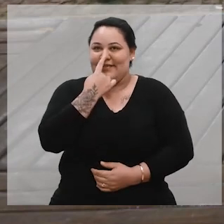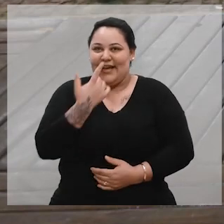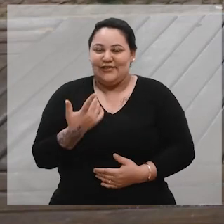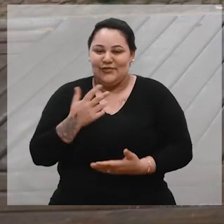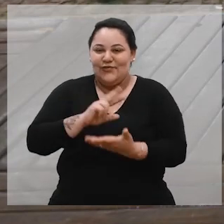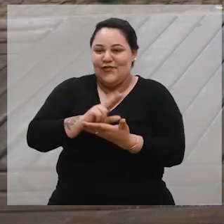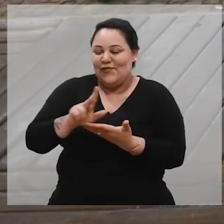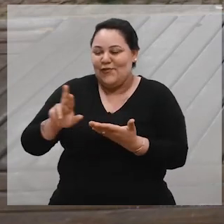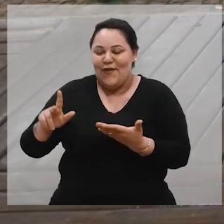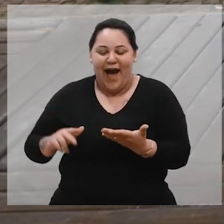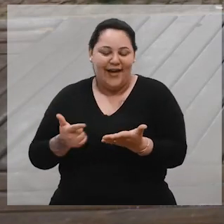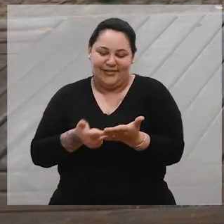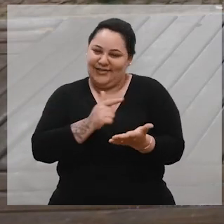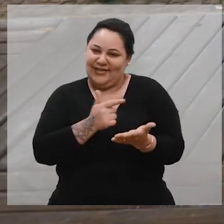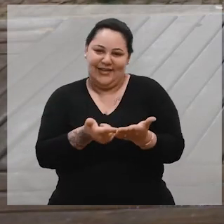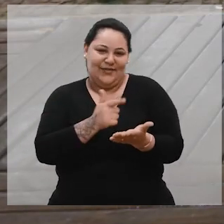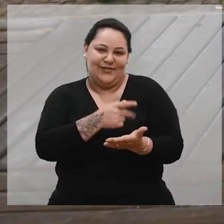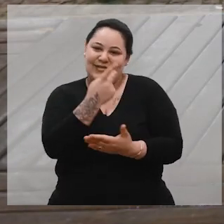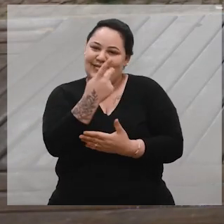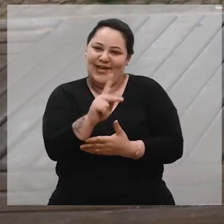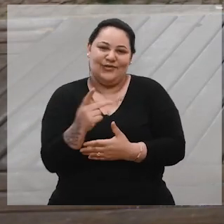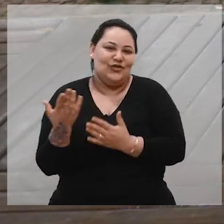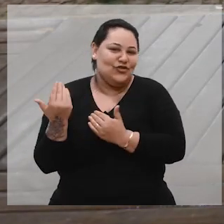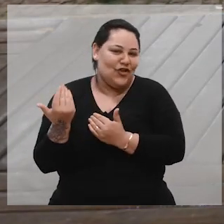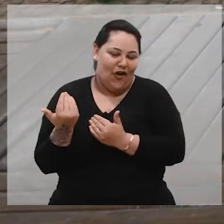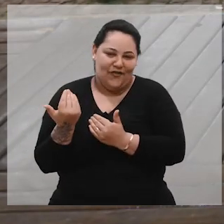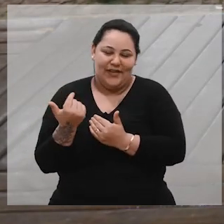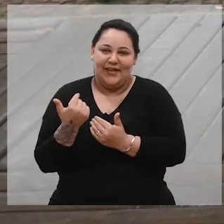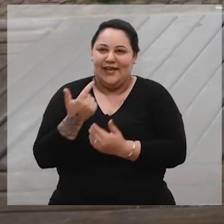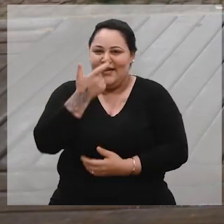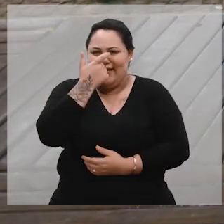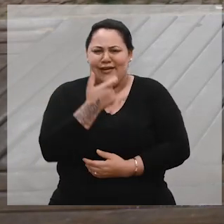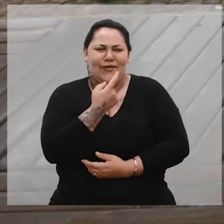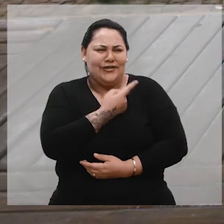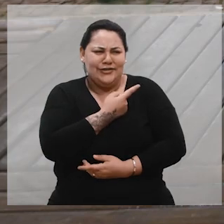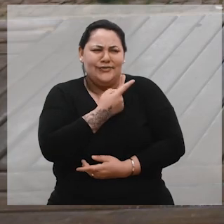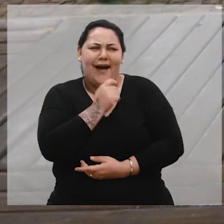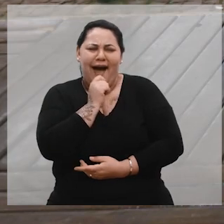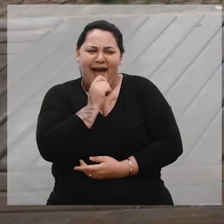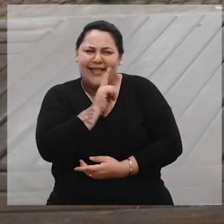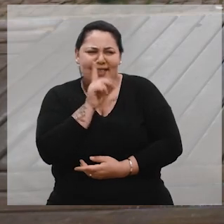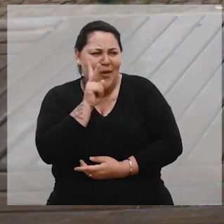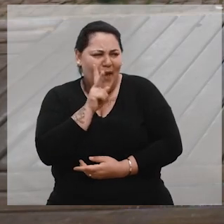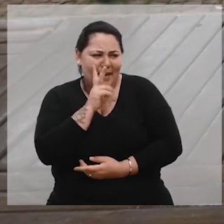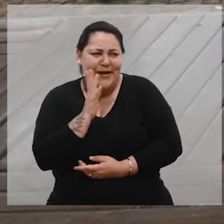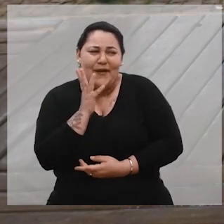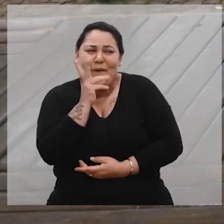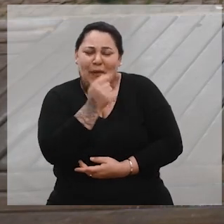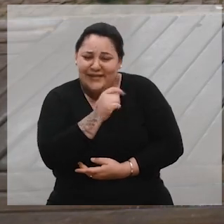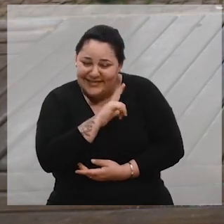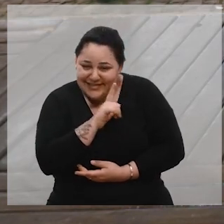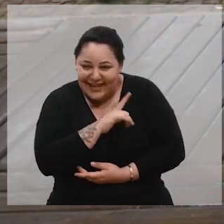os teus inúmeros livros infanto-juvenis, que eu acho que nem tu devas saber quantos são.